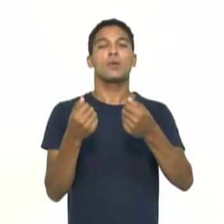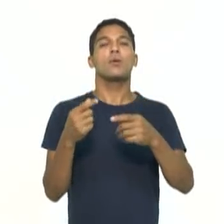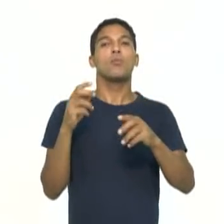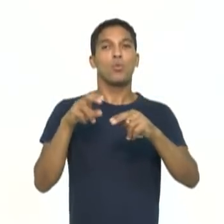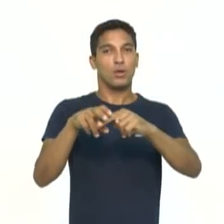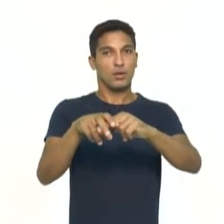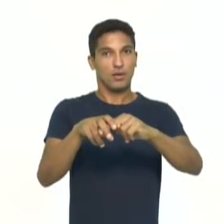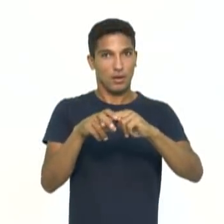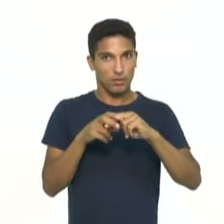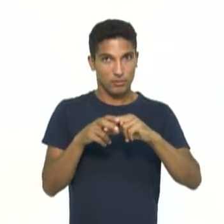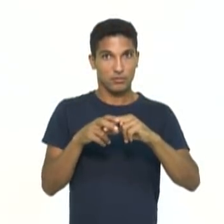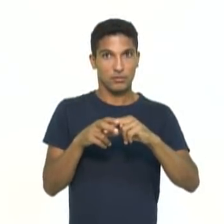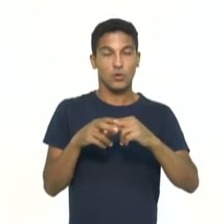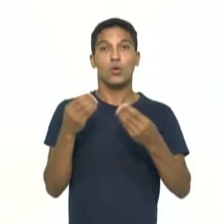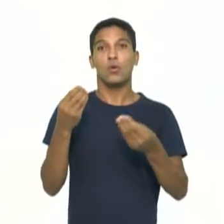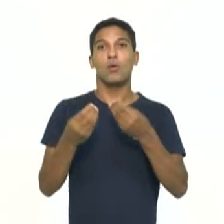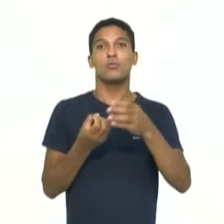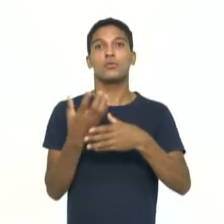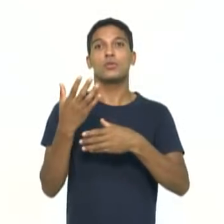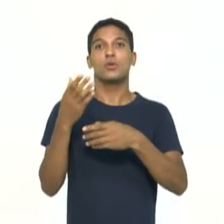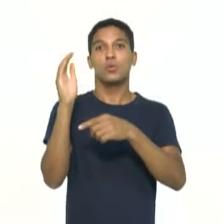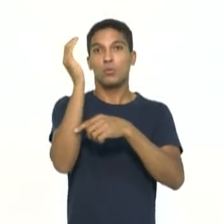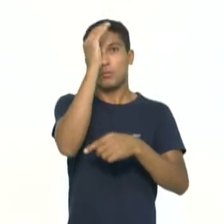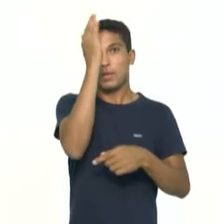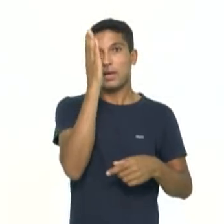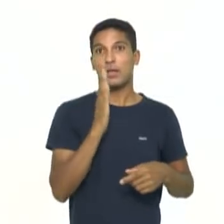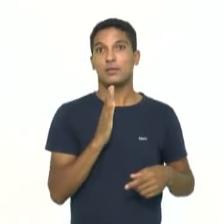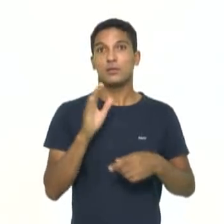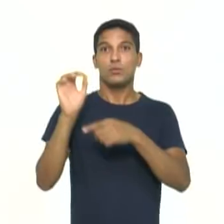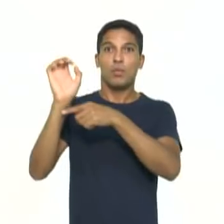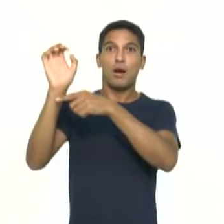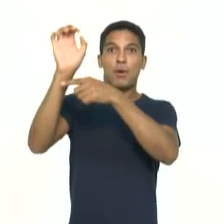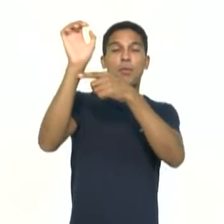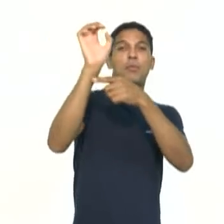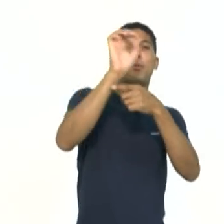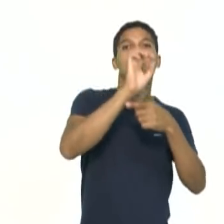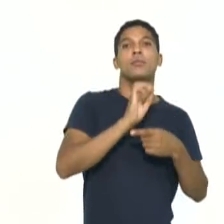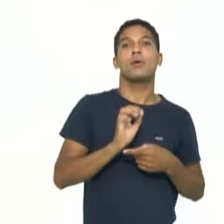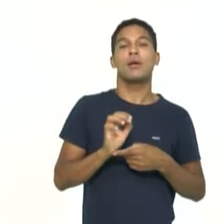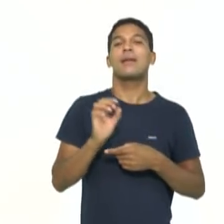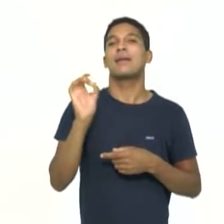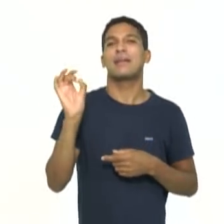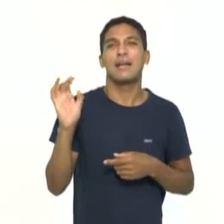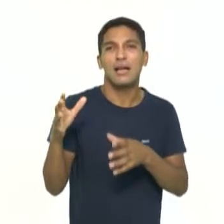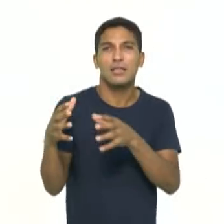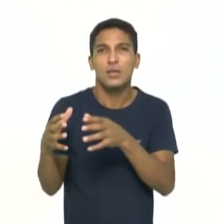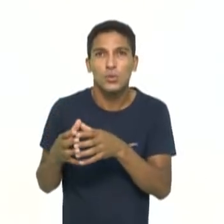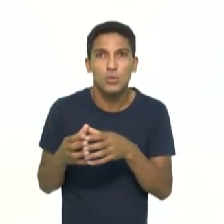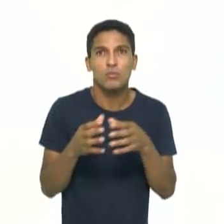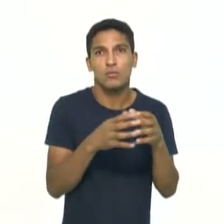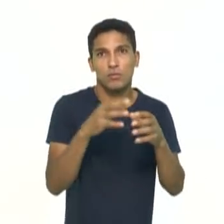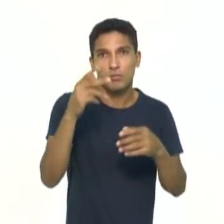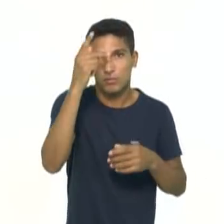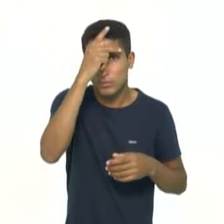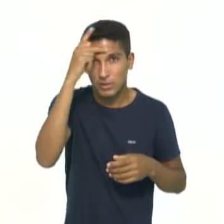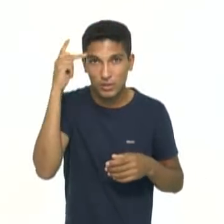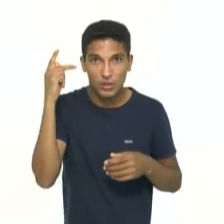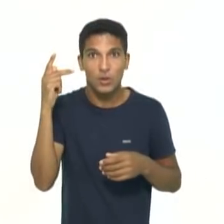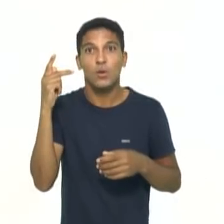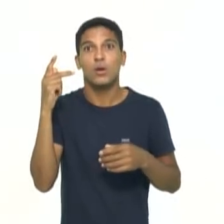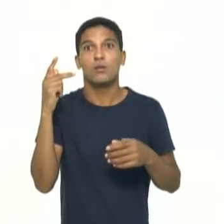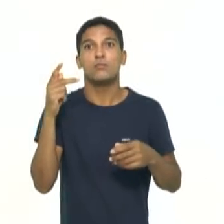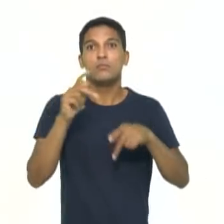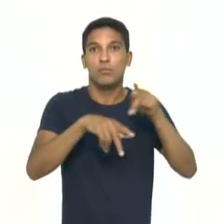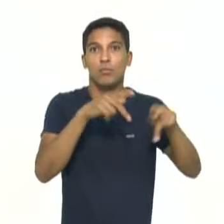com muito trabalho e muito esforço. Cada um fazendo um pouquinho. Então vamos nós fazer o